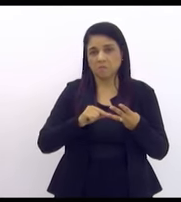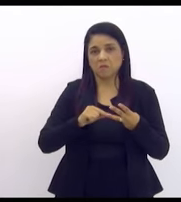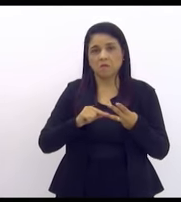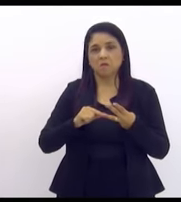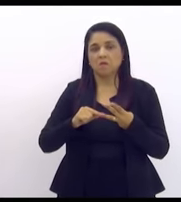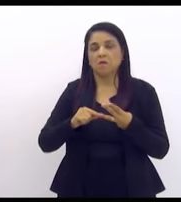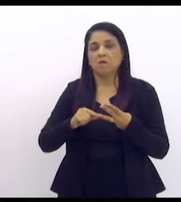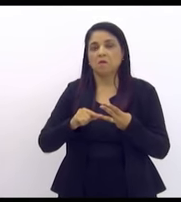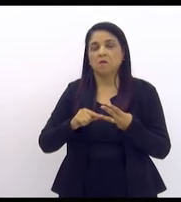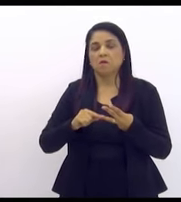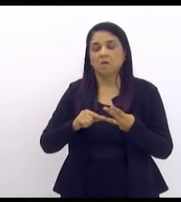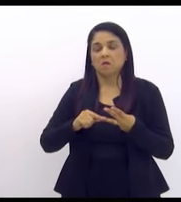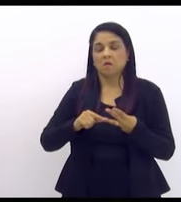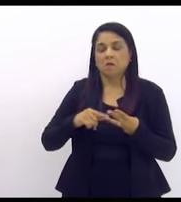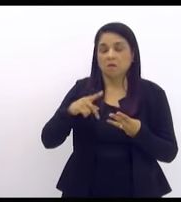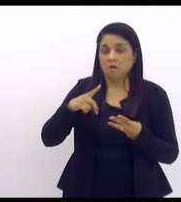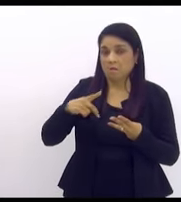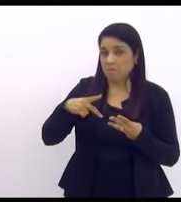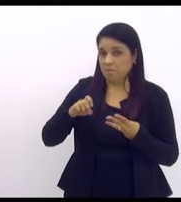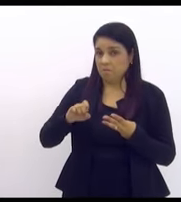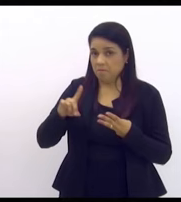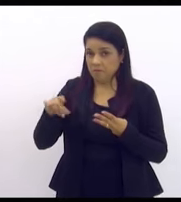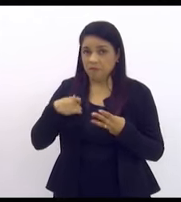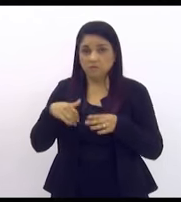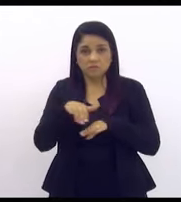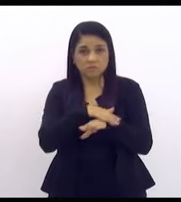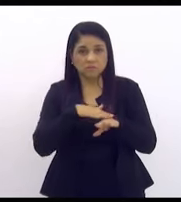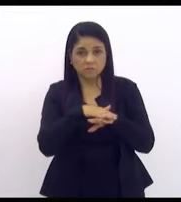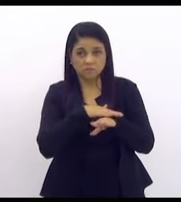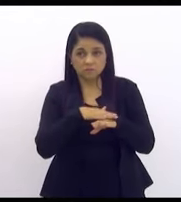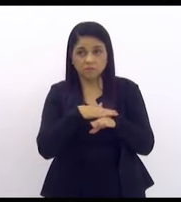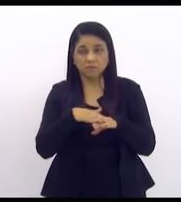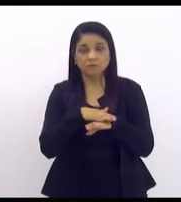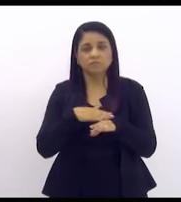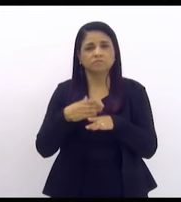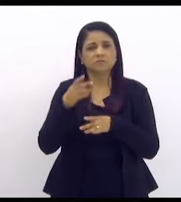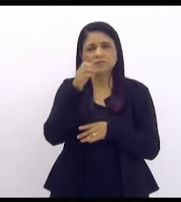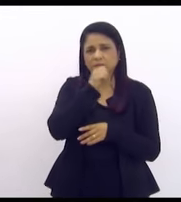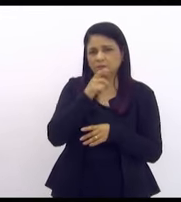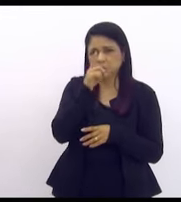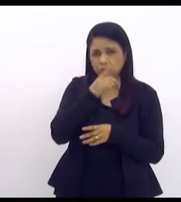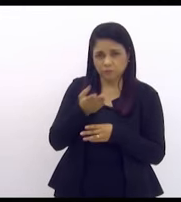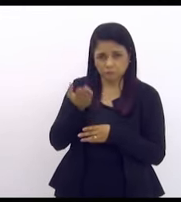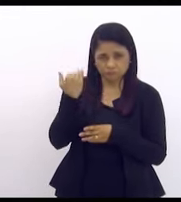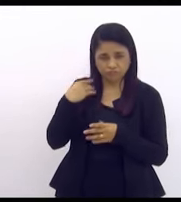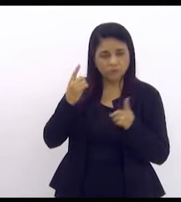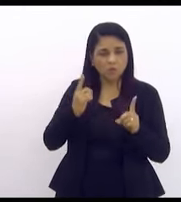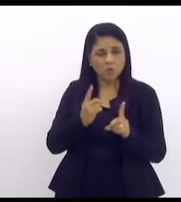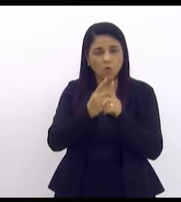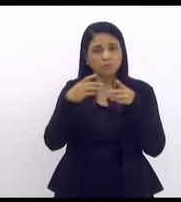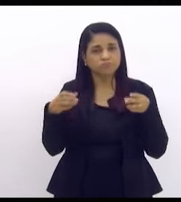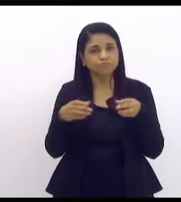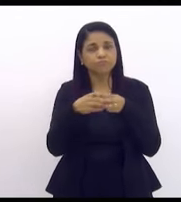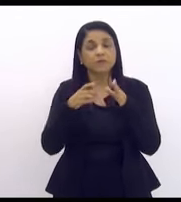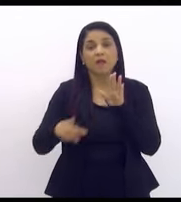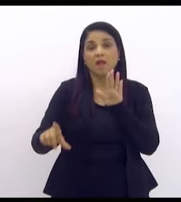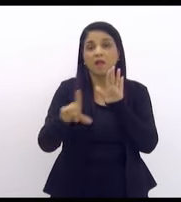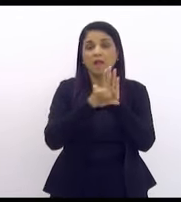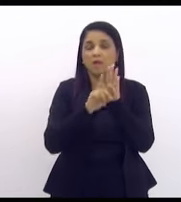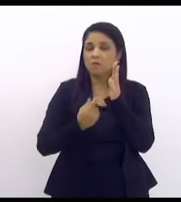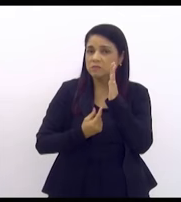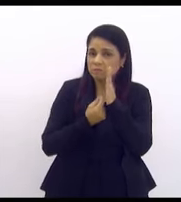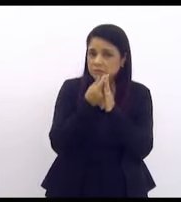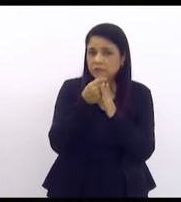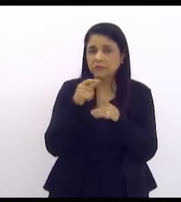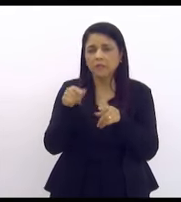Então, conversando esse final de semana na minha região da Zona Oeste, temos um encontro falando a respeito da lei orçamentária. Então,